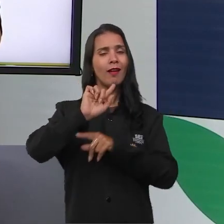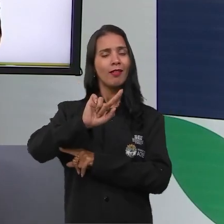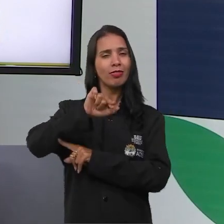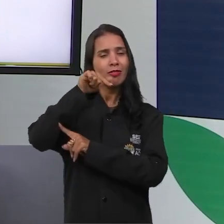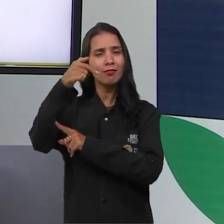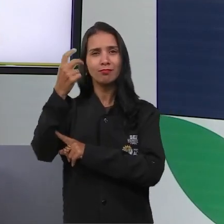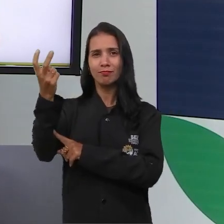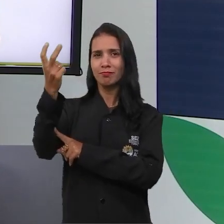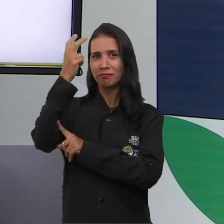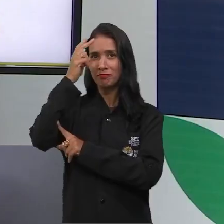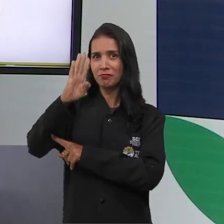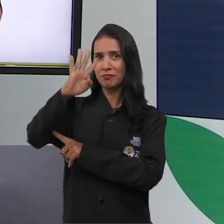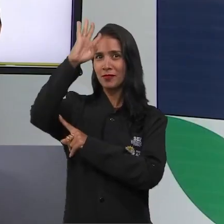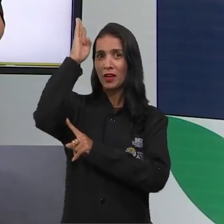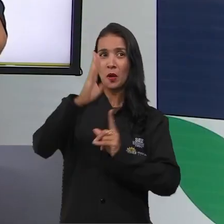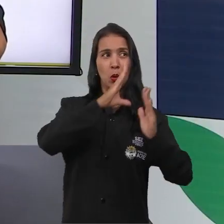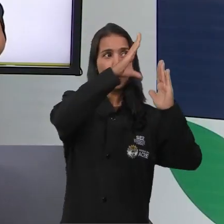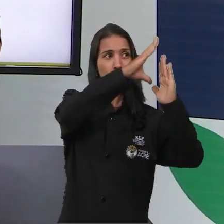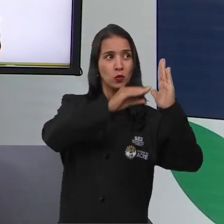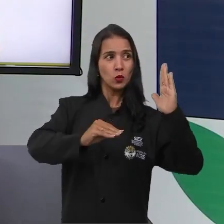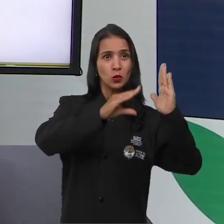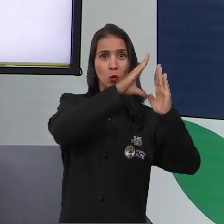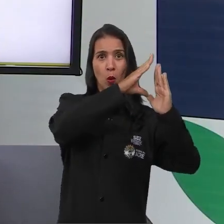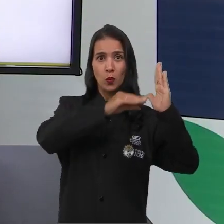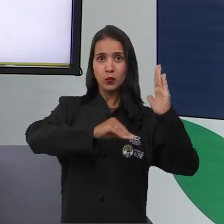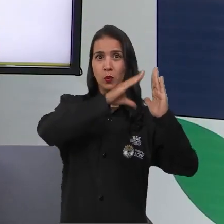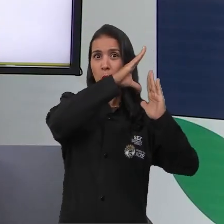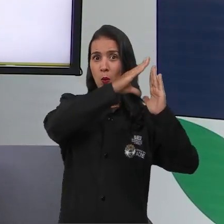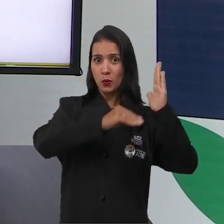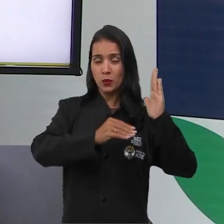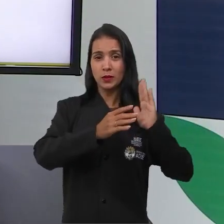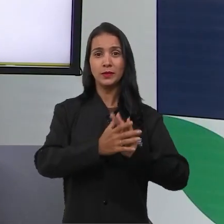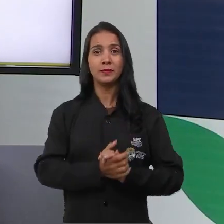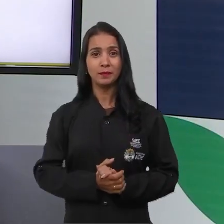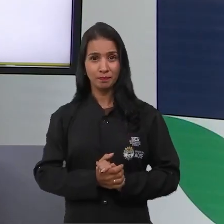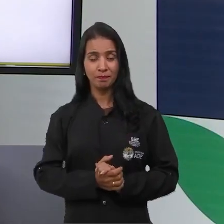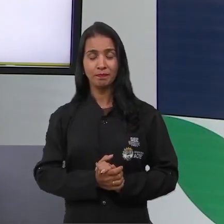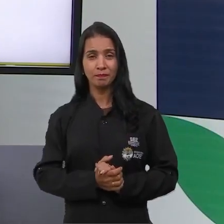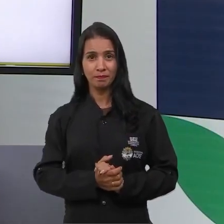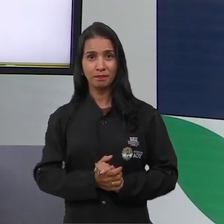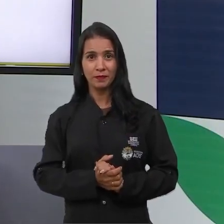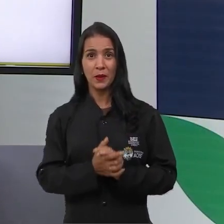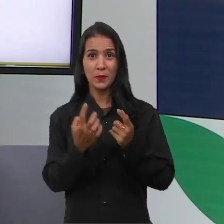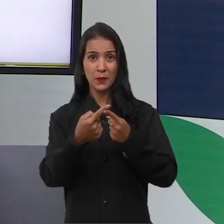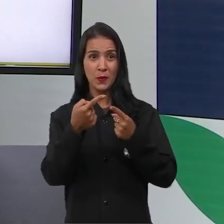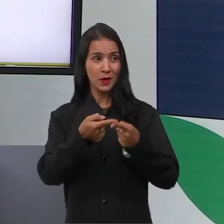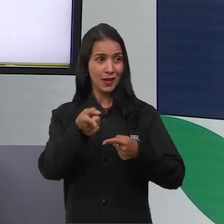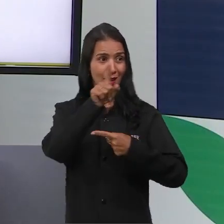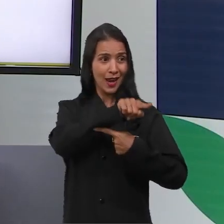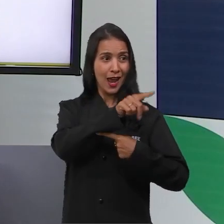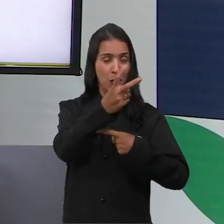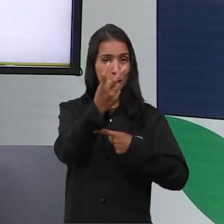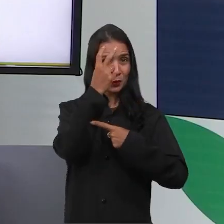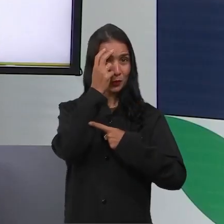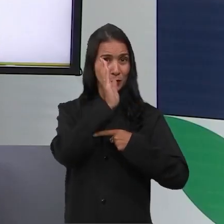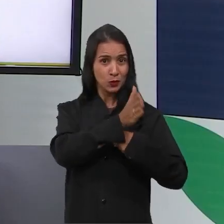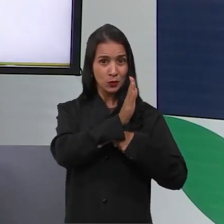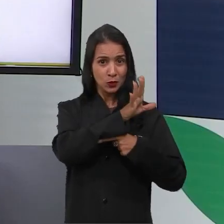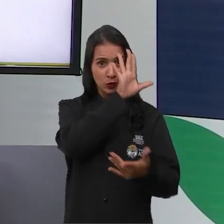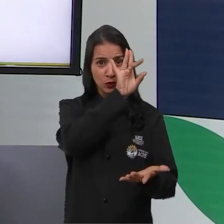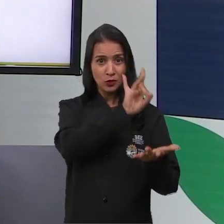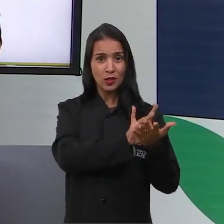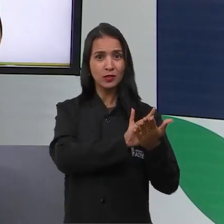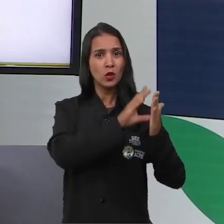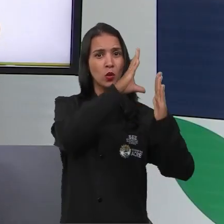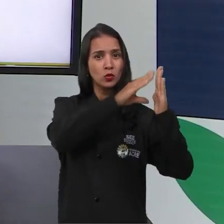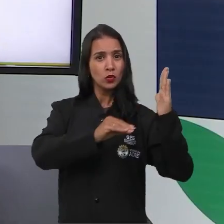cultura romana se apropriou de muita, mas muita coisa mesmo, da cultura grega, do legado grego, e o legado romano